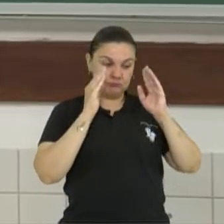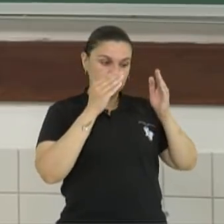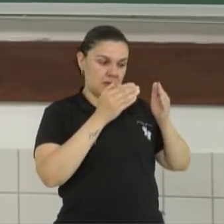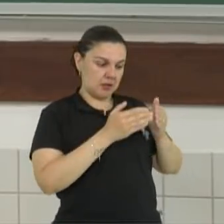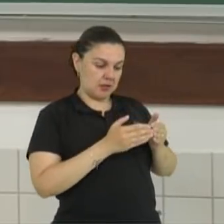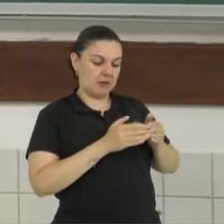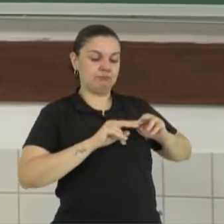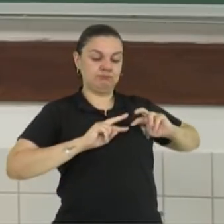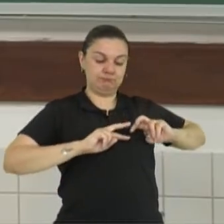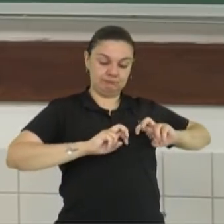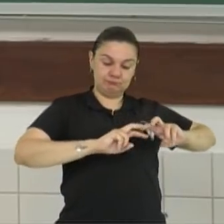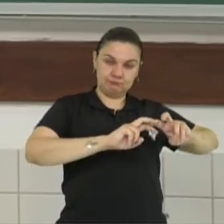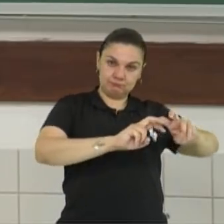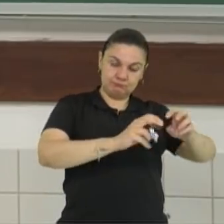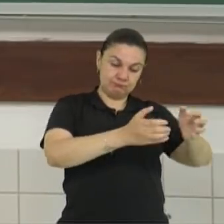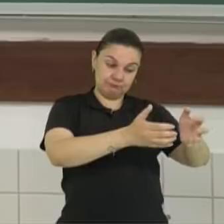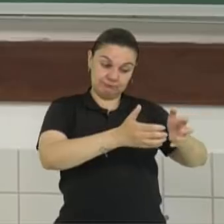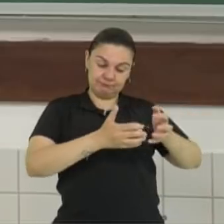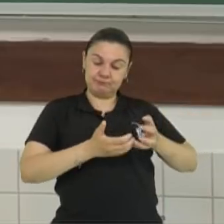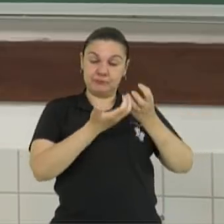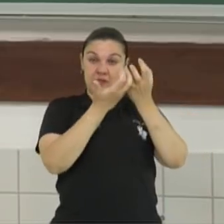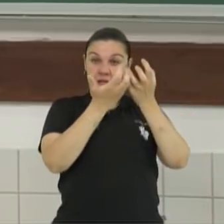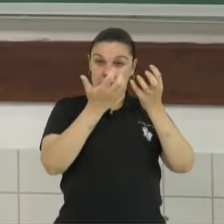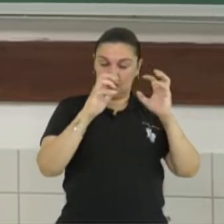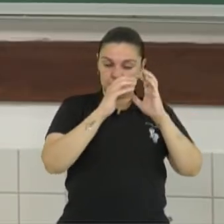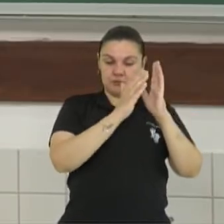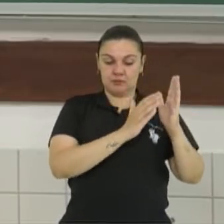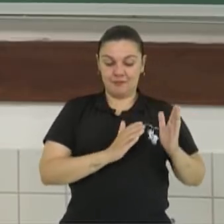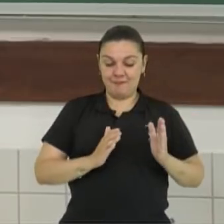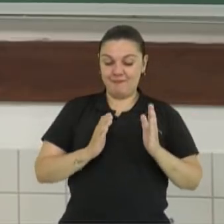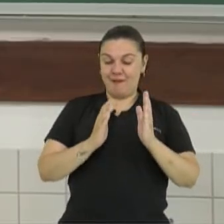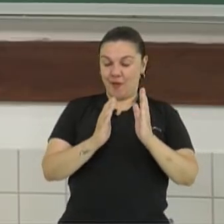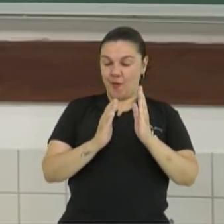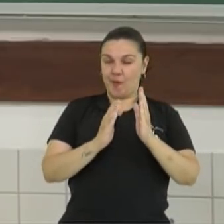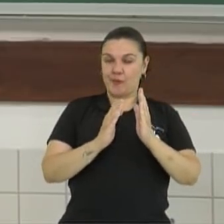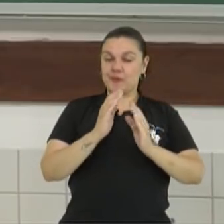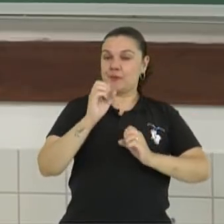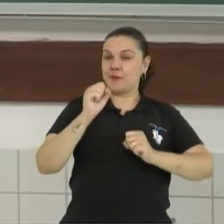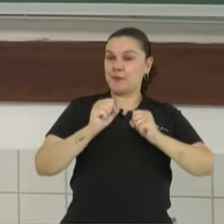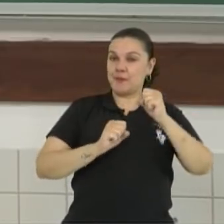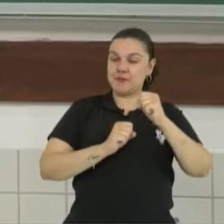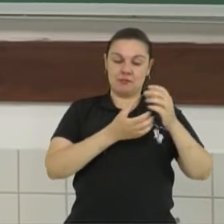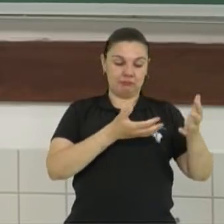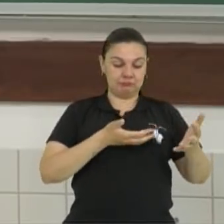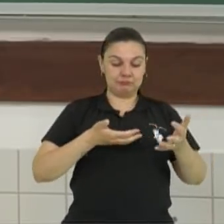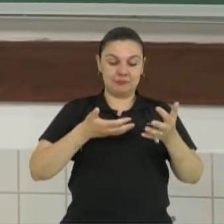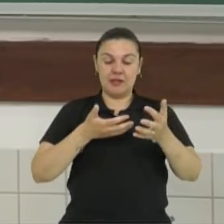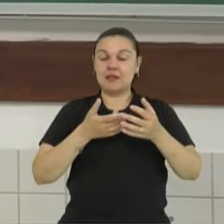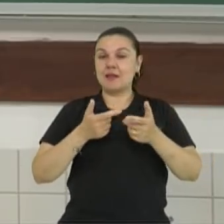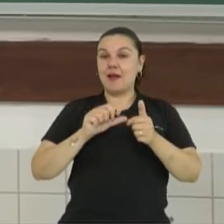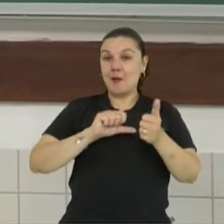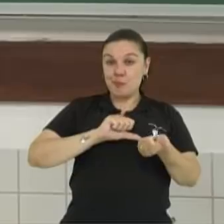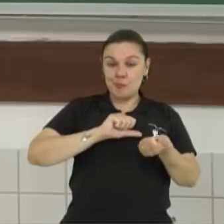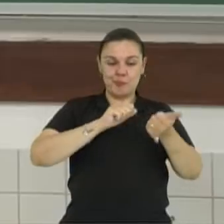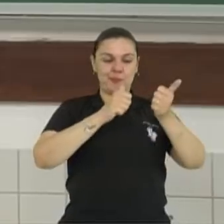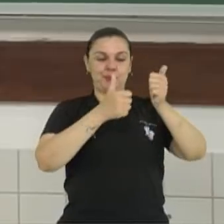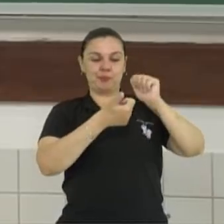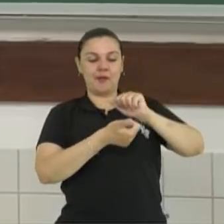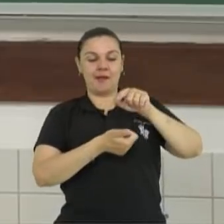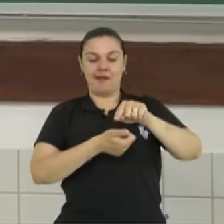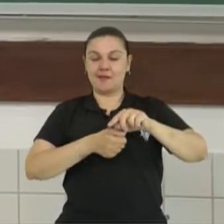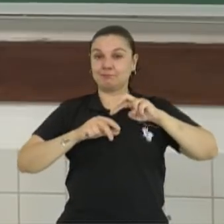que retiram os recursos da natureza, nós vamos ter as indústrias, que faz com que